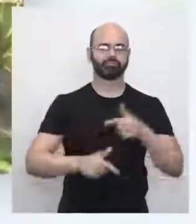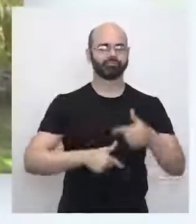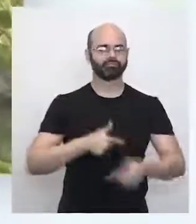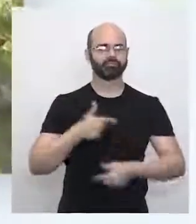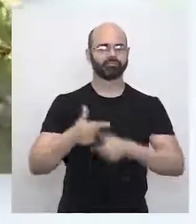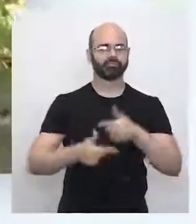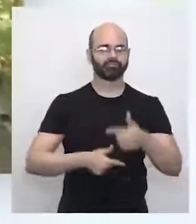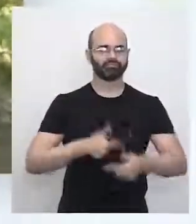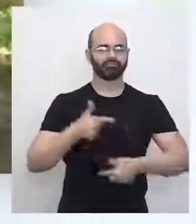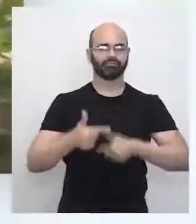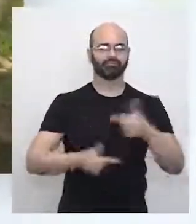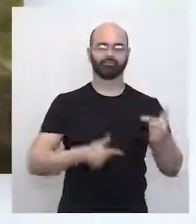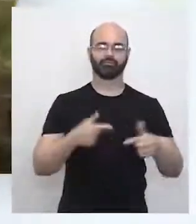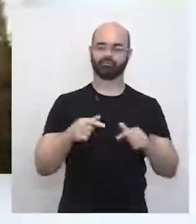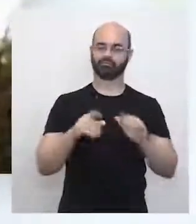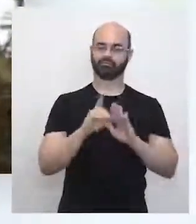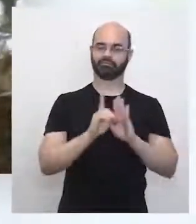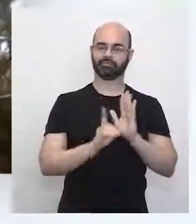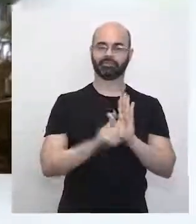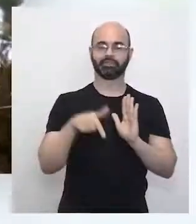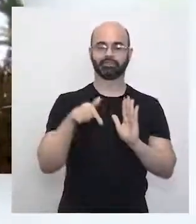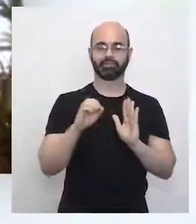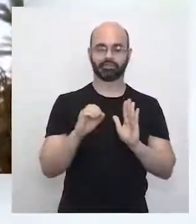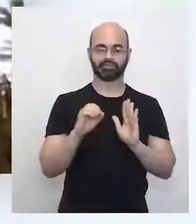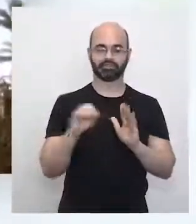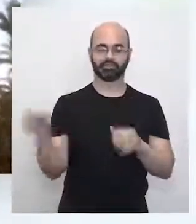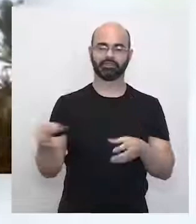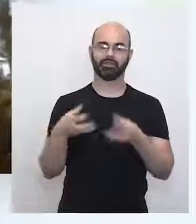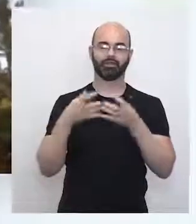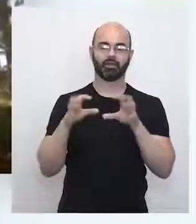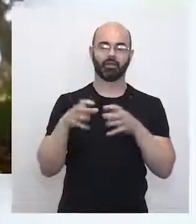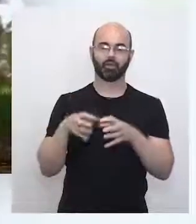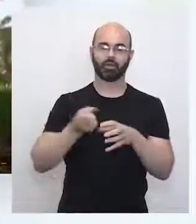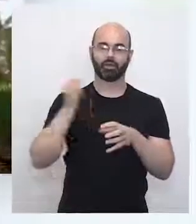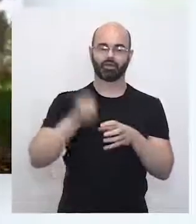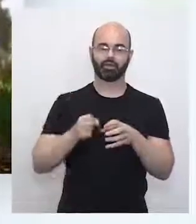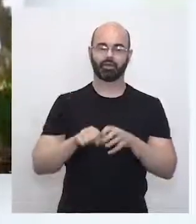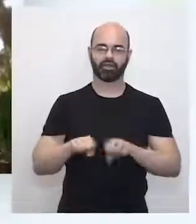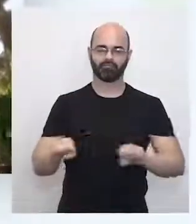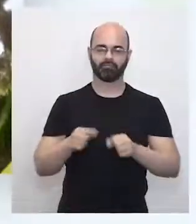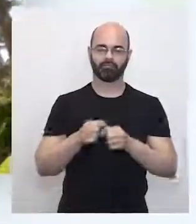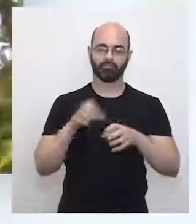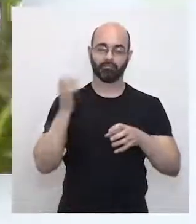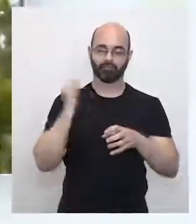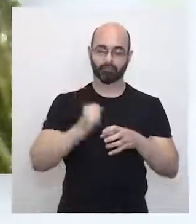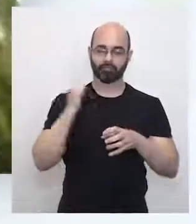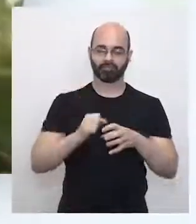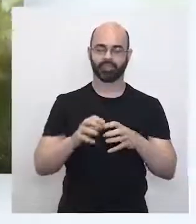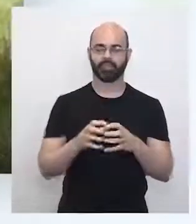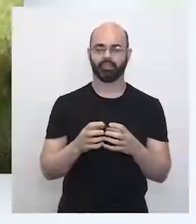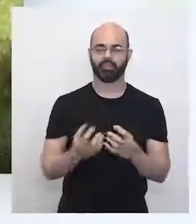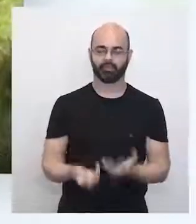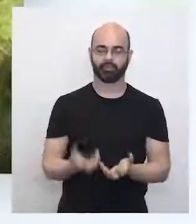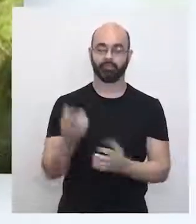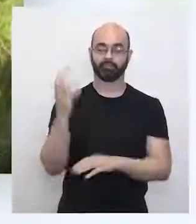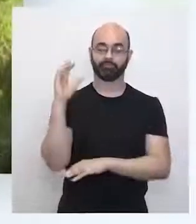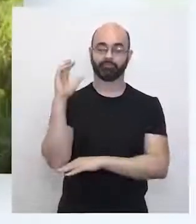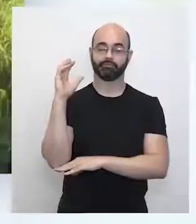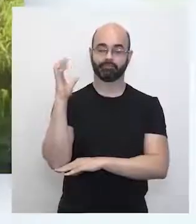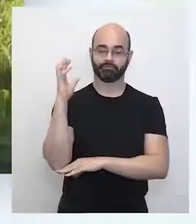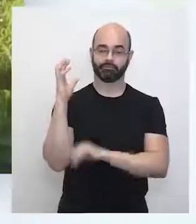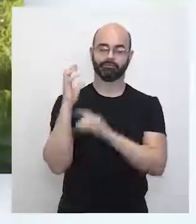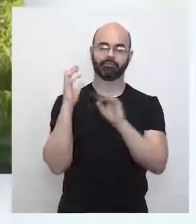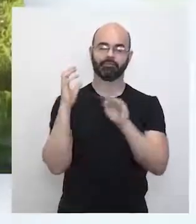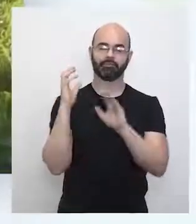da década de 70. As quebradeiras de coco Babaçu enfrentaram um conflito agrário para garantir o acesso